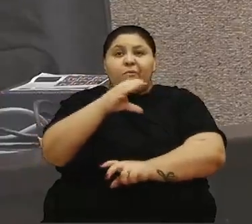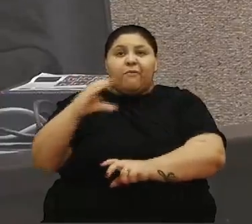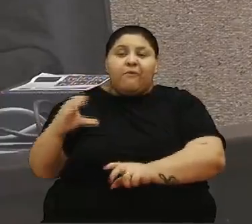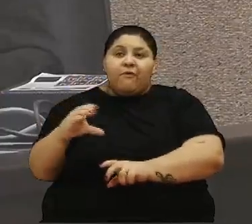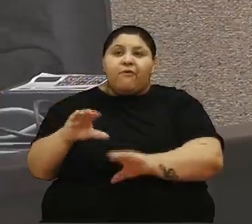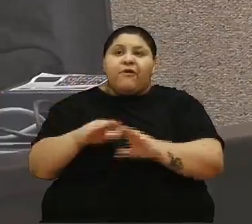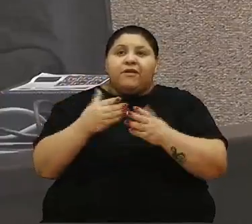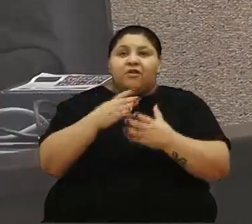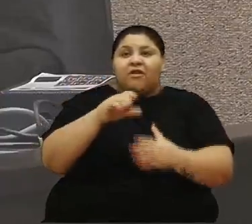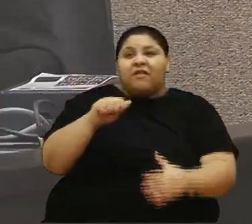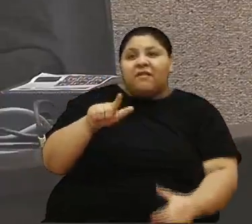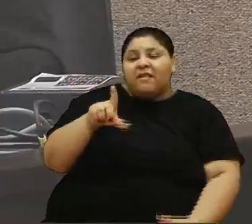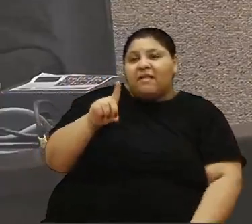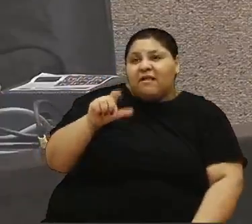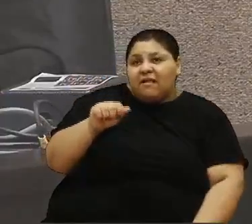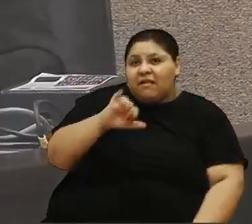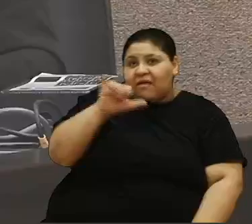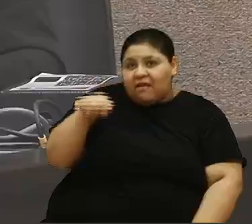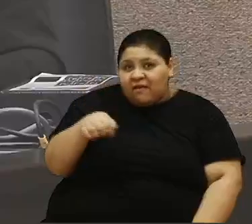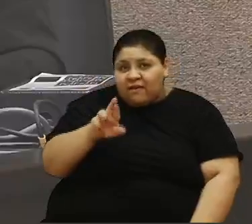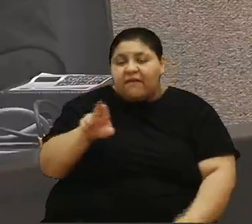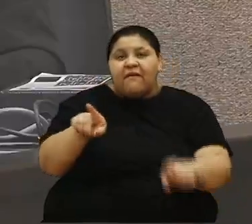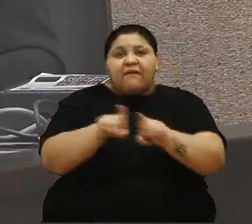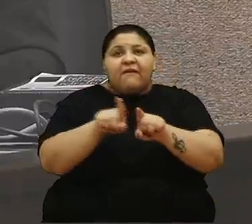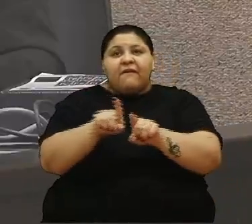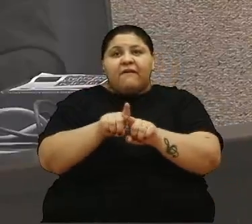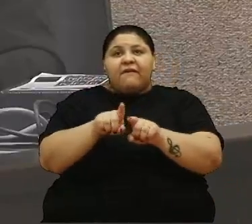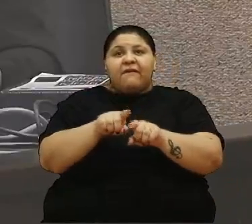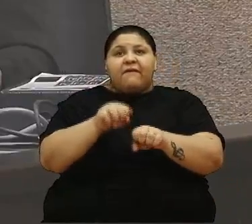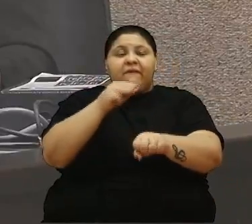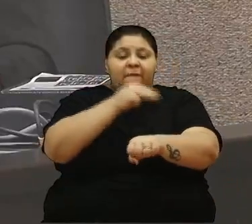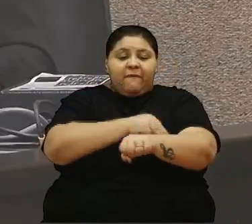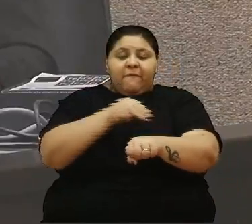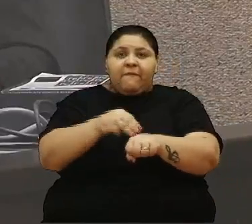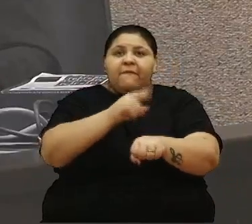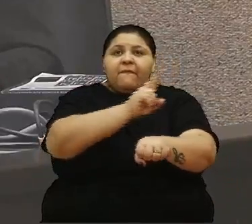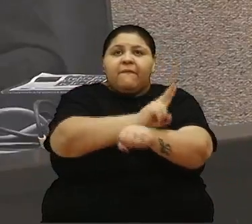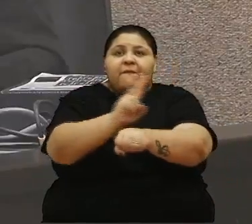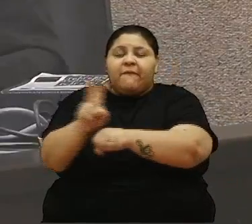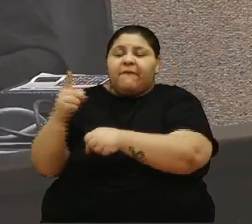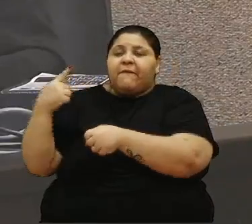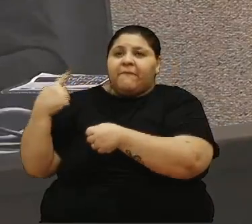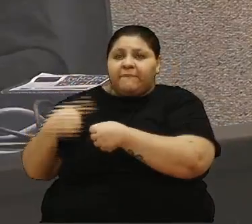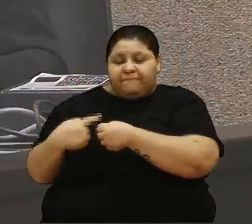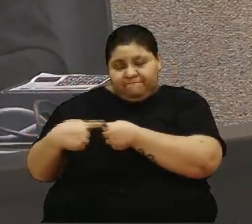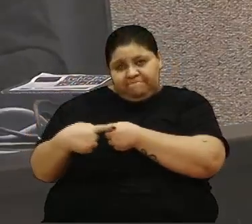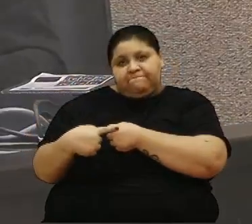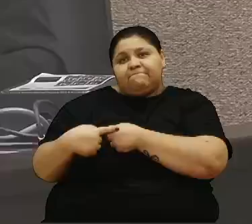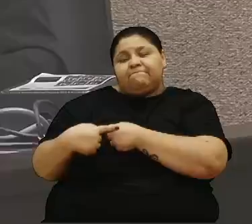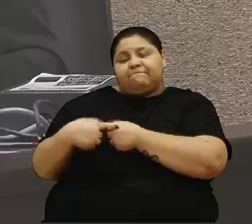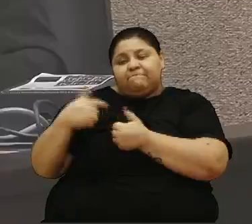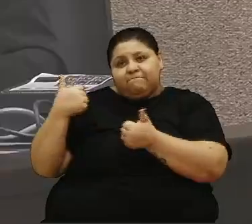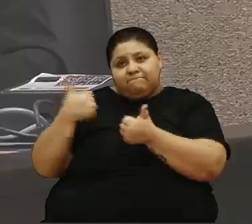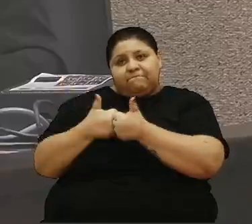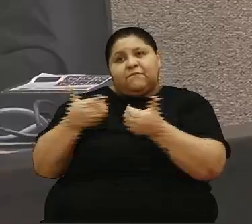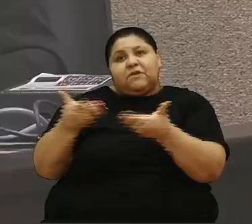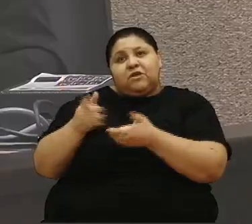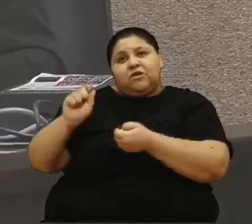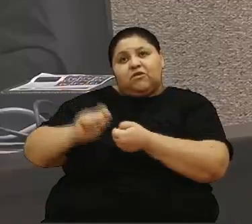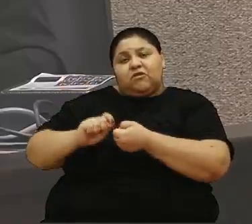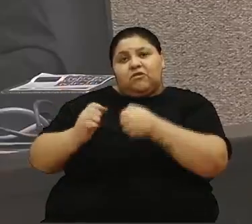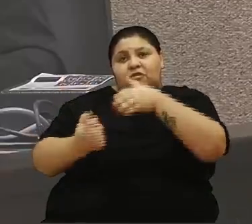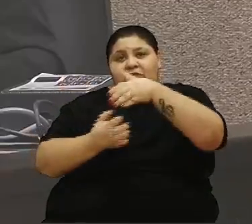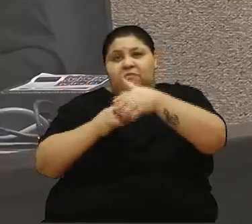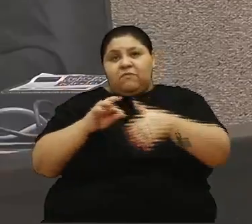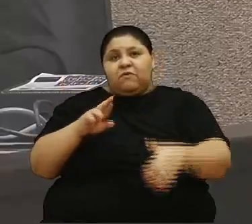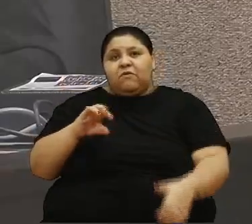Caldas Júnior e a questão de monitorias e cuidadores da nossa cidade, aí através, que hoje é feito pela empresa Troia.